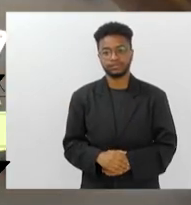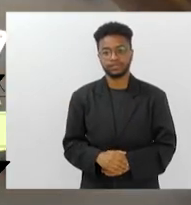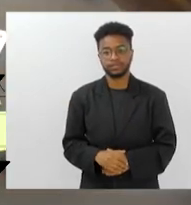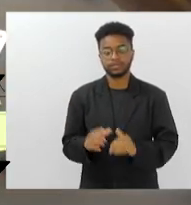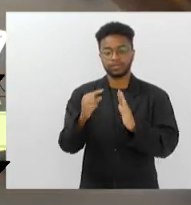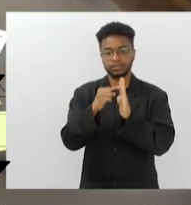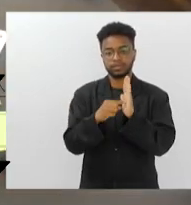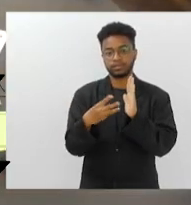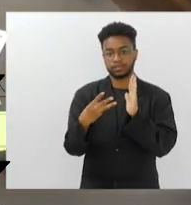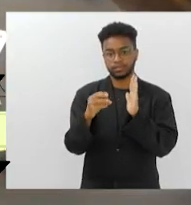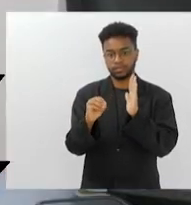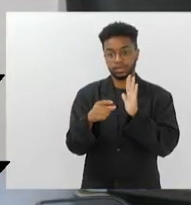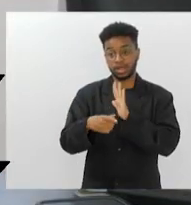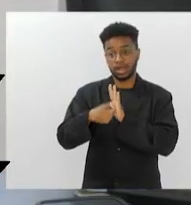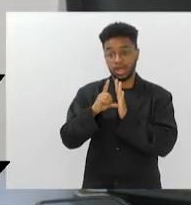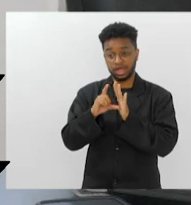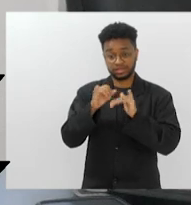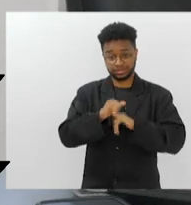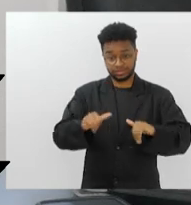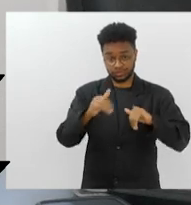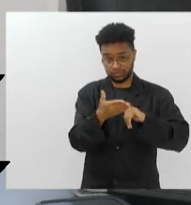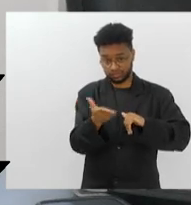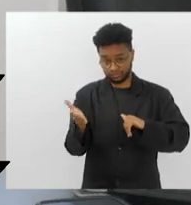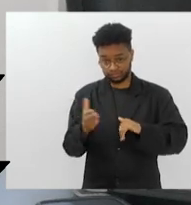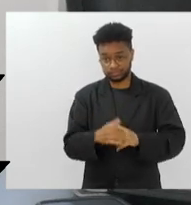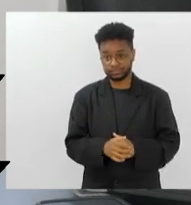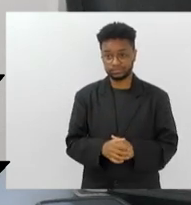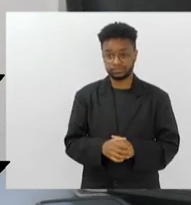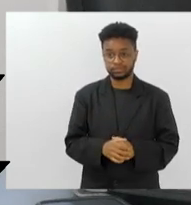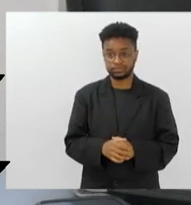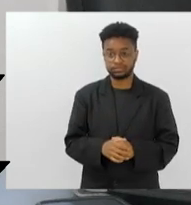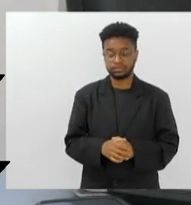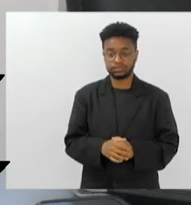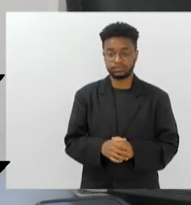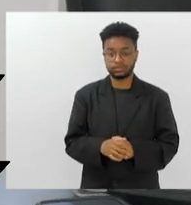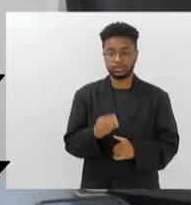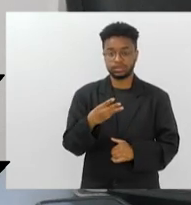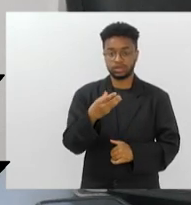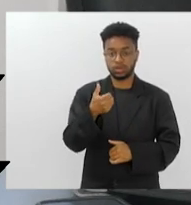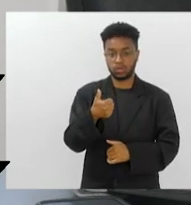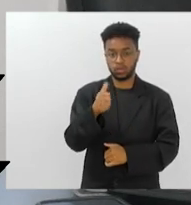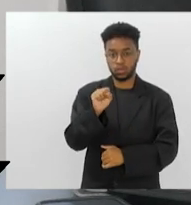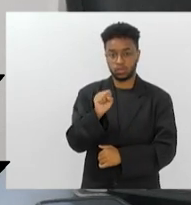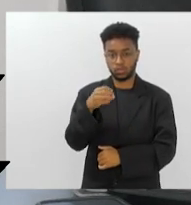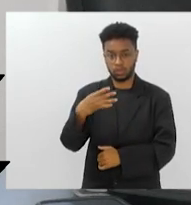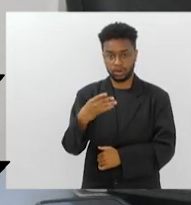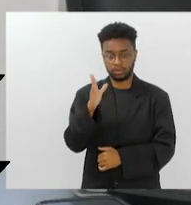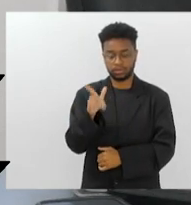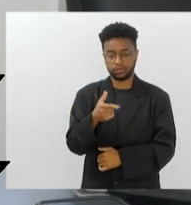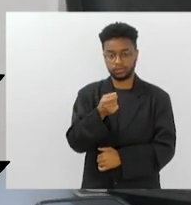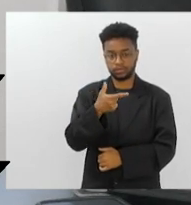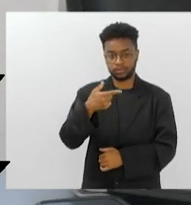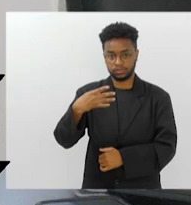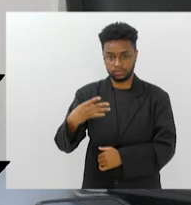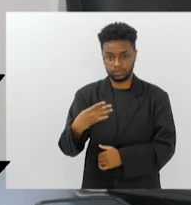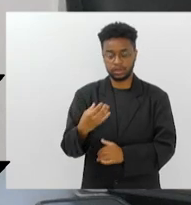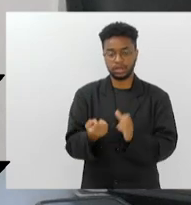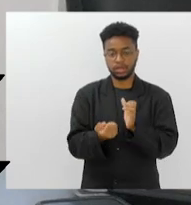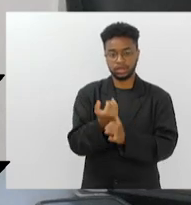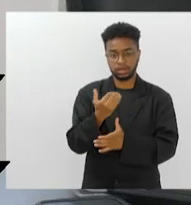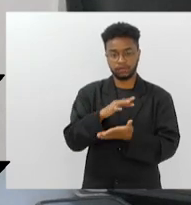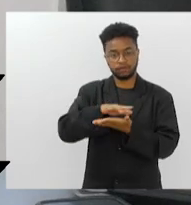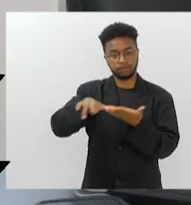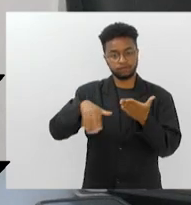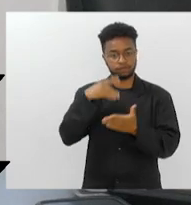30 antes das manifestações Olaria é o 3184 de 24 autoria deputad Rodrigo Amorin Carlos min Fred